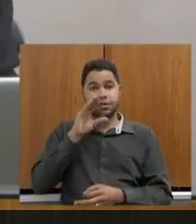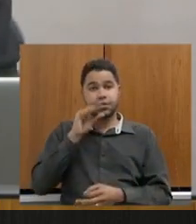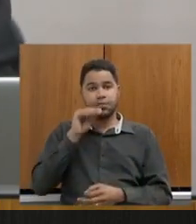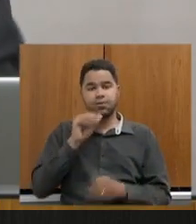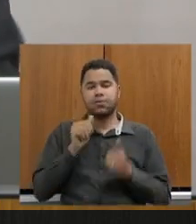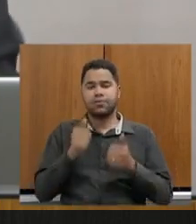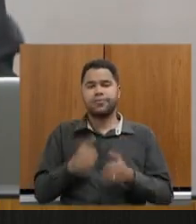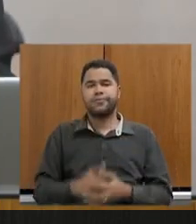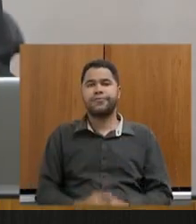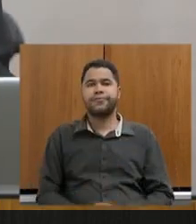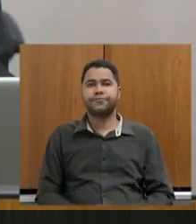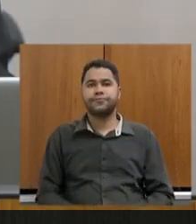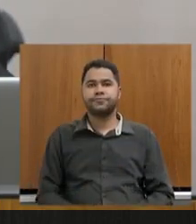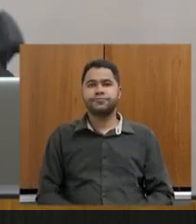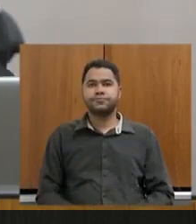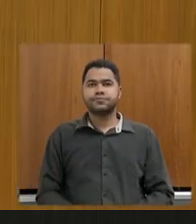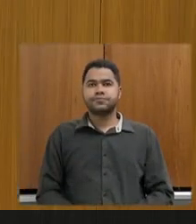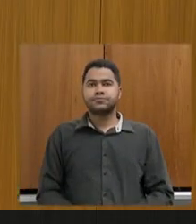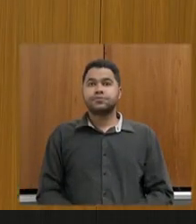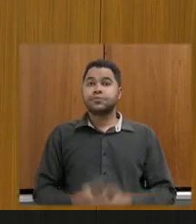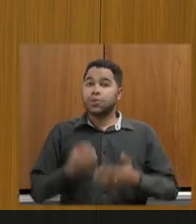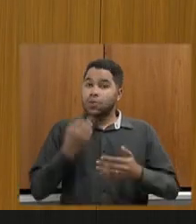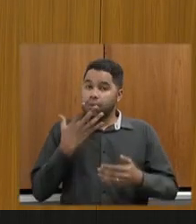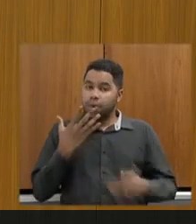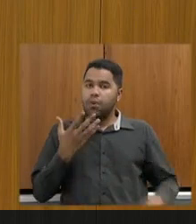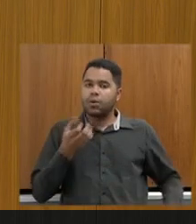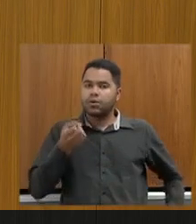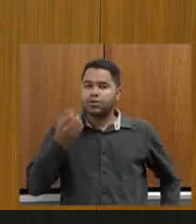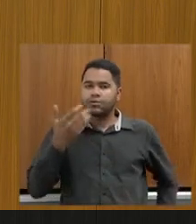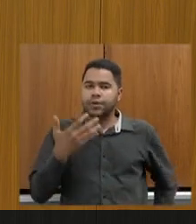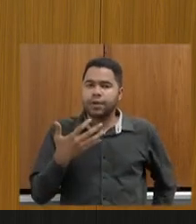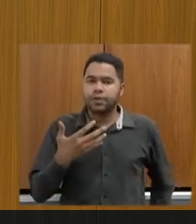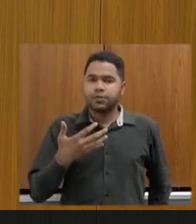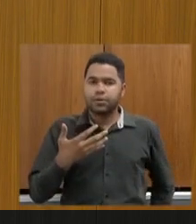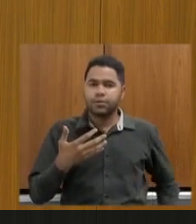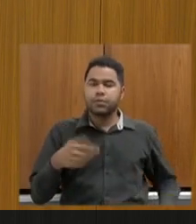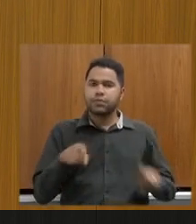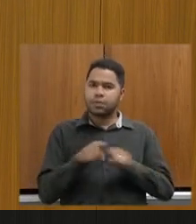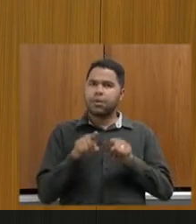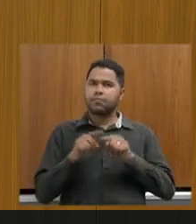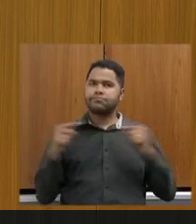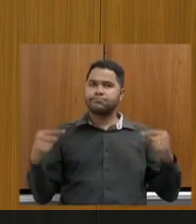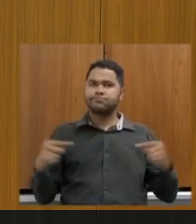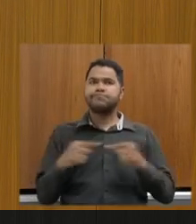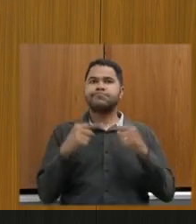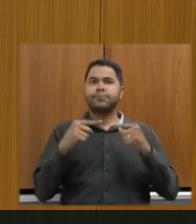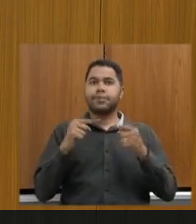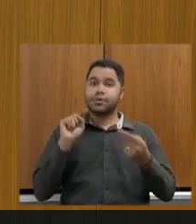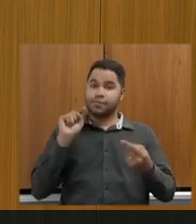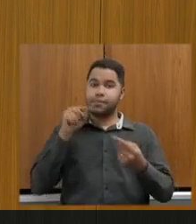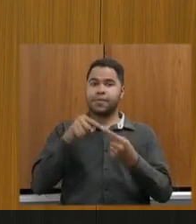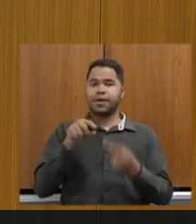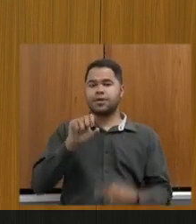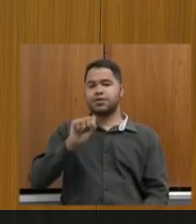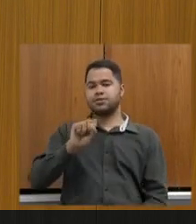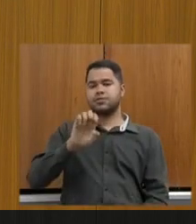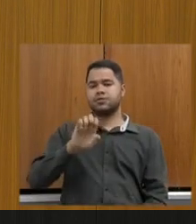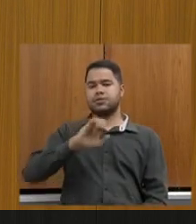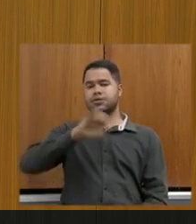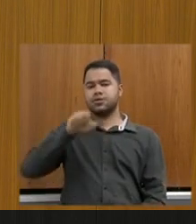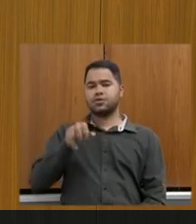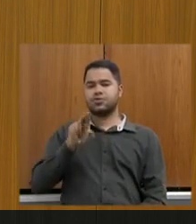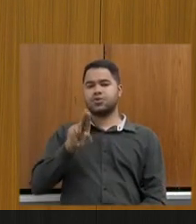tava muito boa a sua colocação Deputado E vai encontrar exatamente a nas metas da sejusp